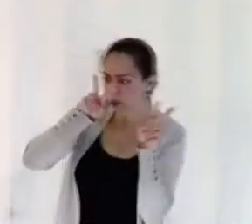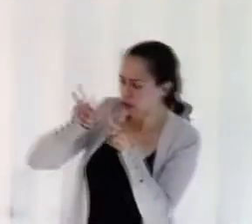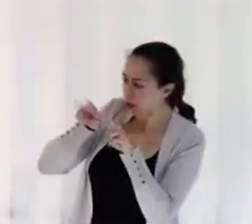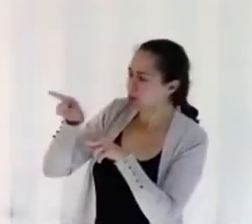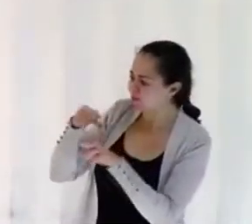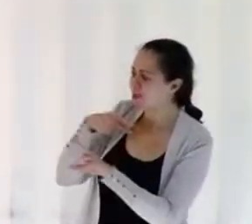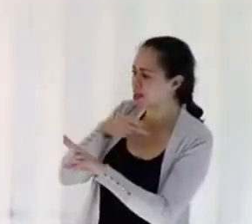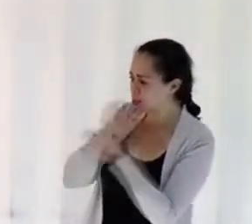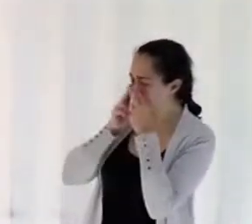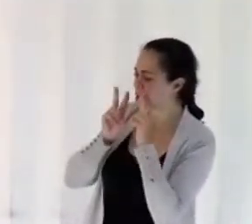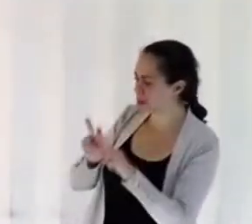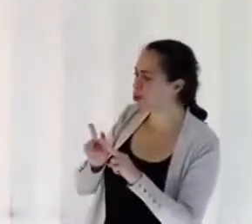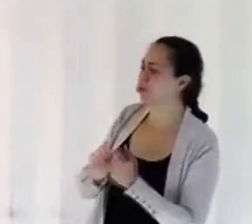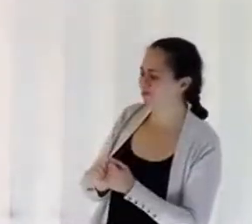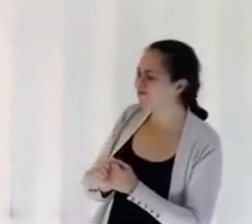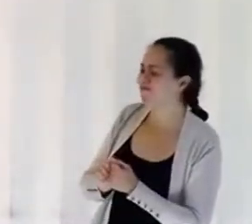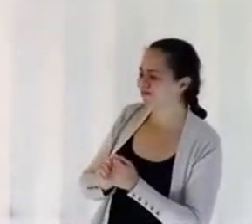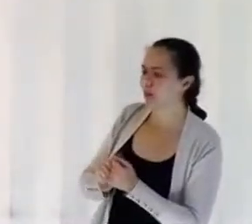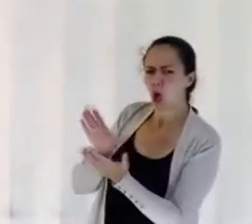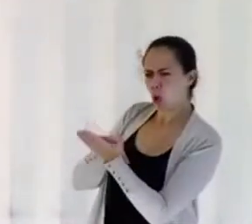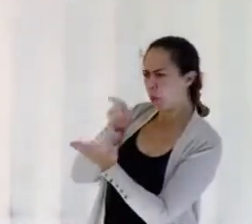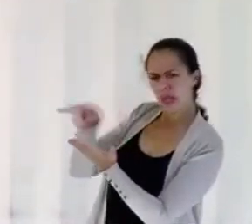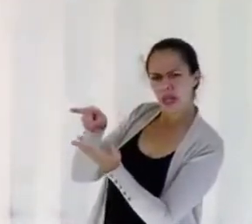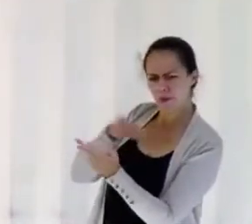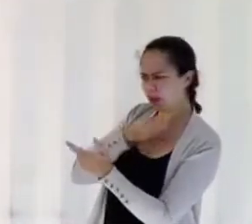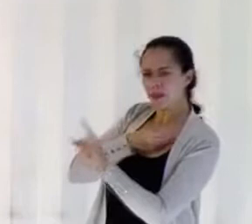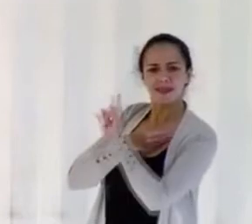está recebendo a visita em casa, quando ele está